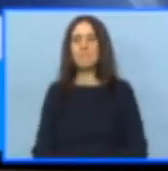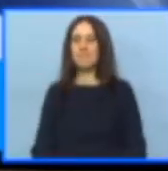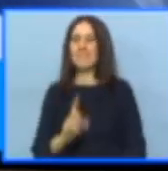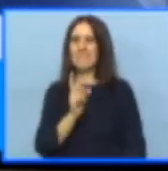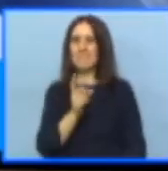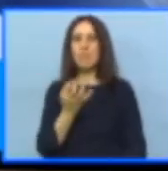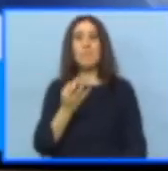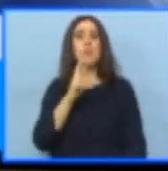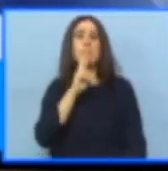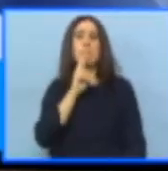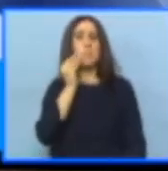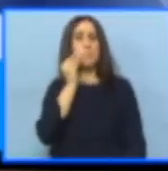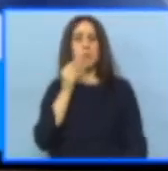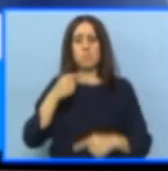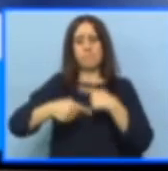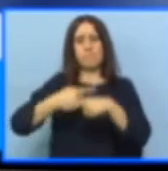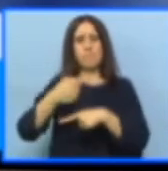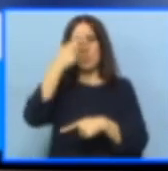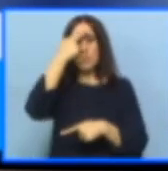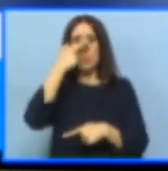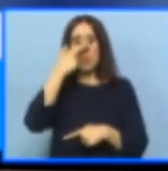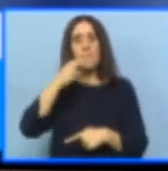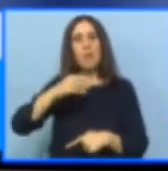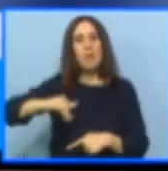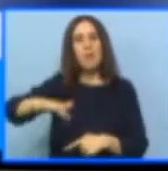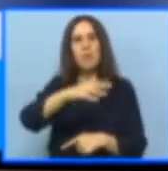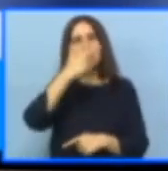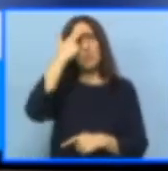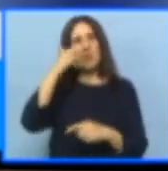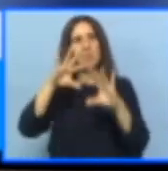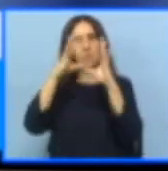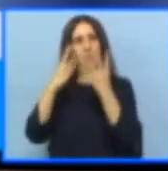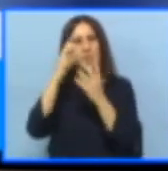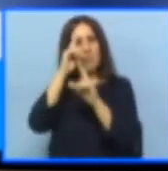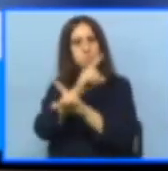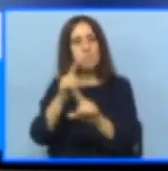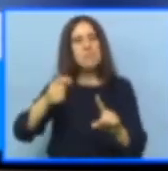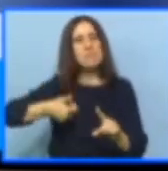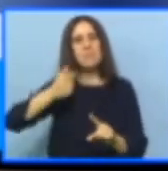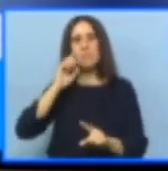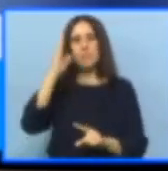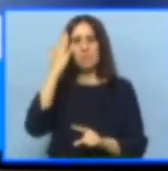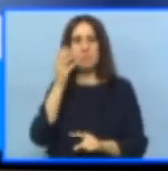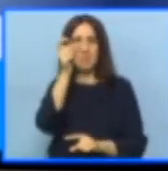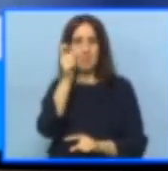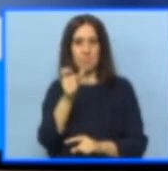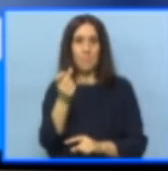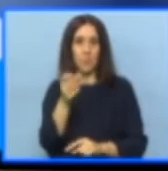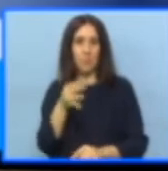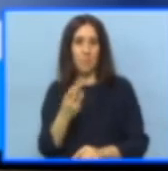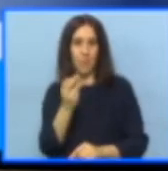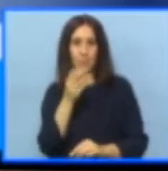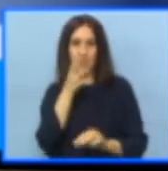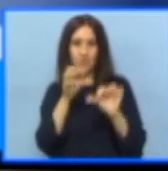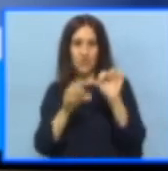tem o seu contexto, tem a sua história, mas mais importante do que aquela história geral que nós conhecemos é, de facto, como diz o Paulo, e é muito